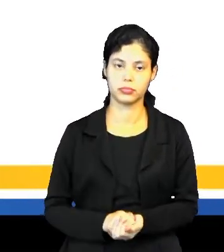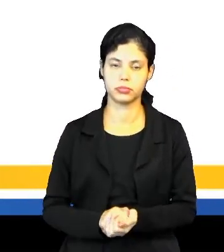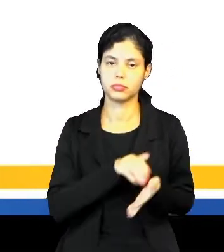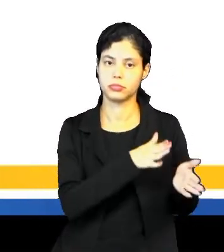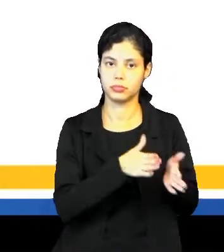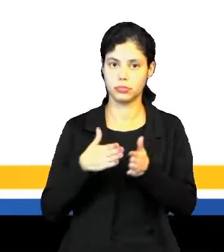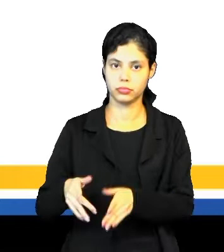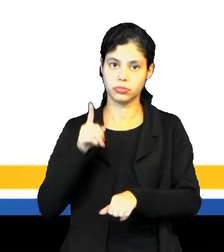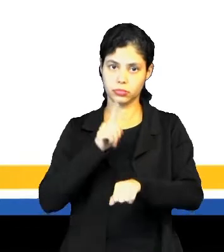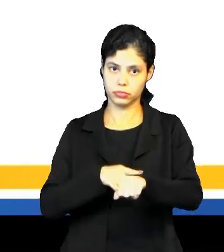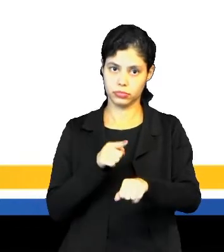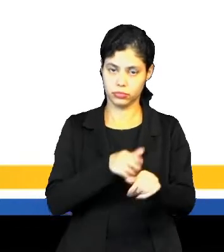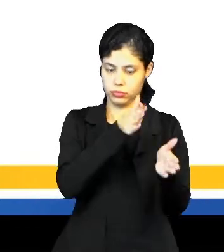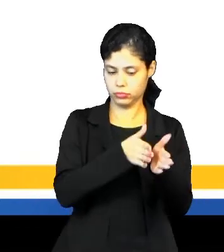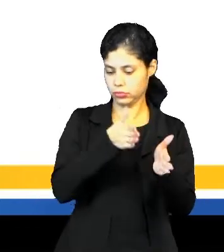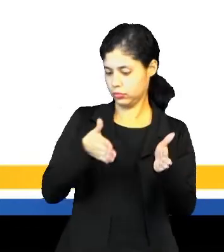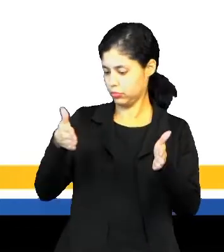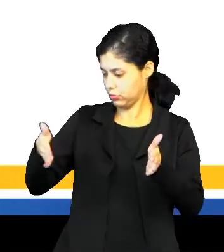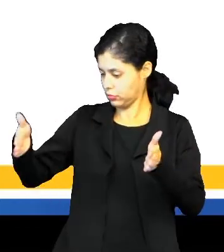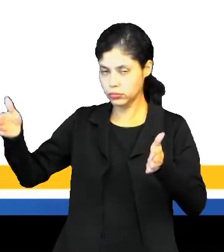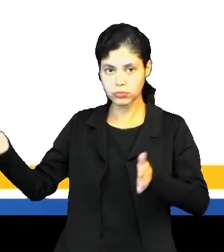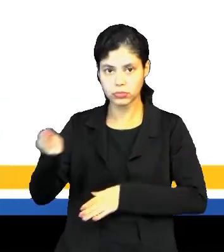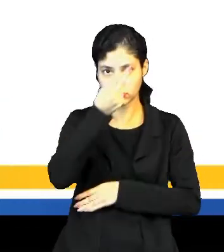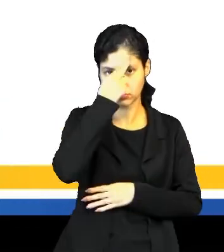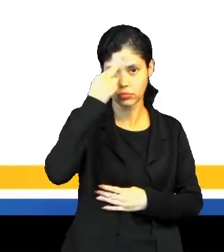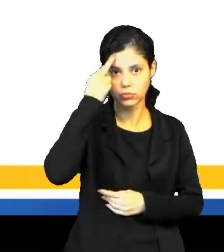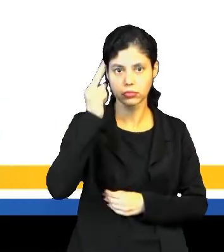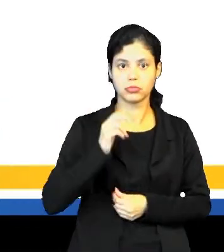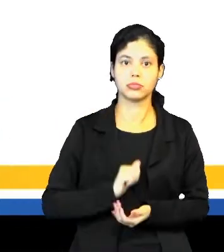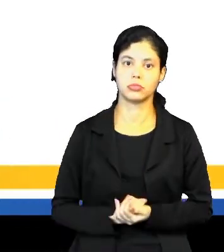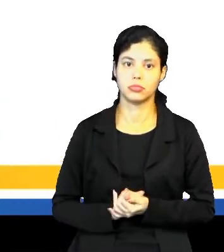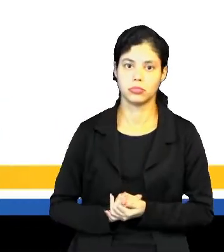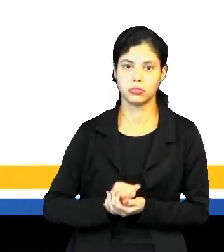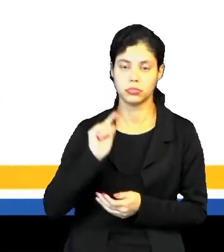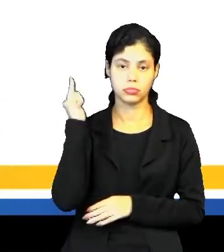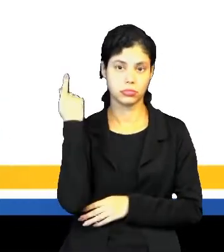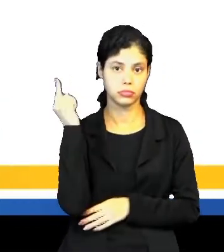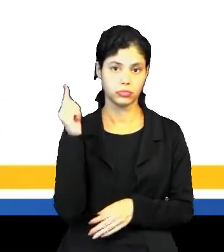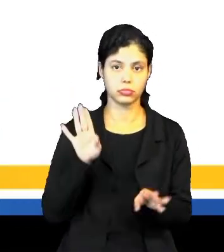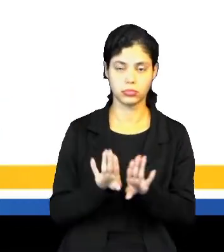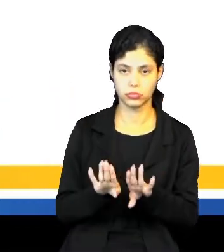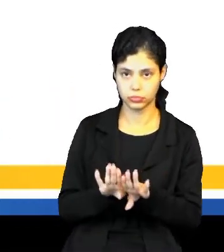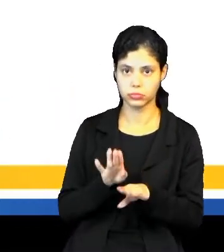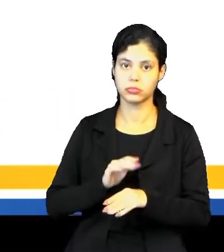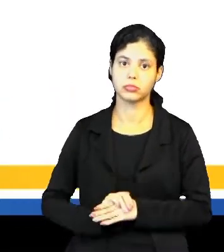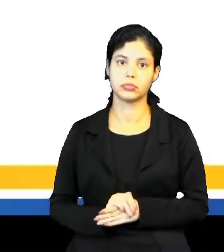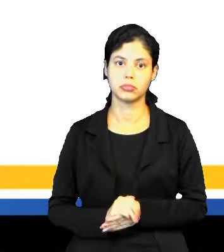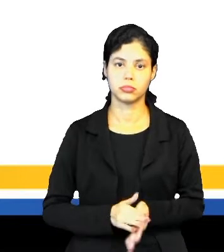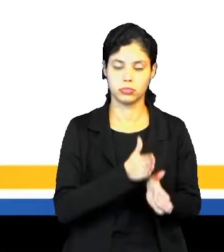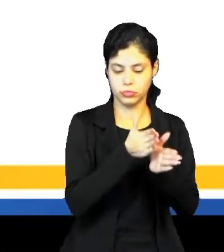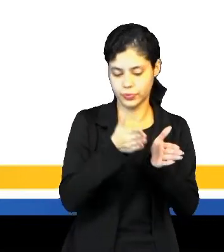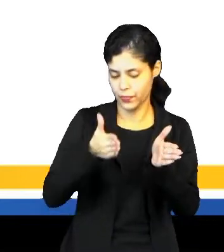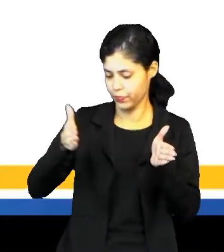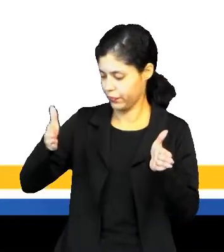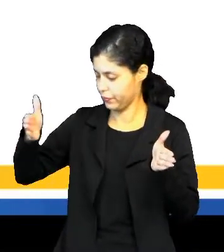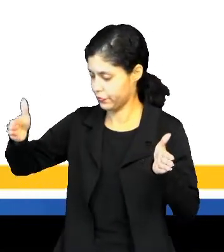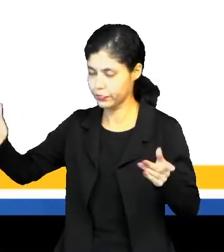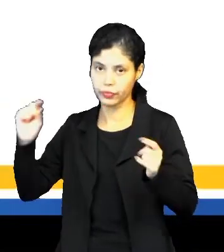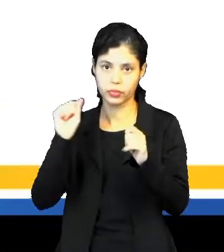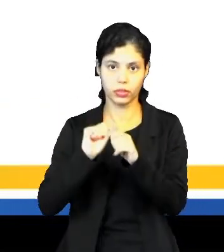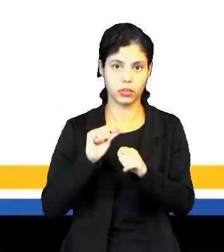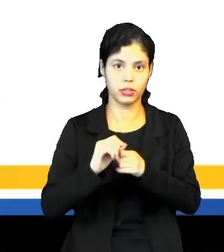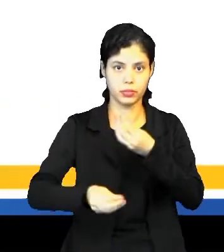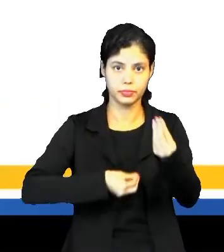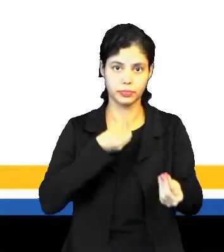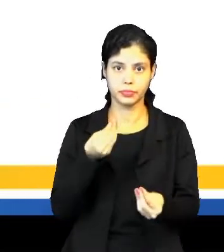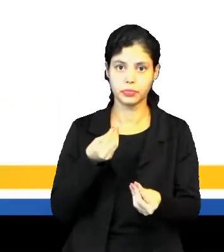realizada a partir do tempo cronológico, tempo histórico e também do tempo geológico. O tempo cronológico é feito